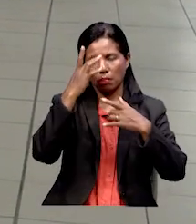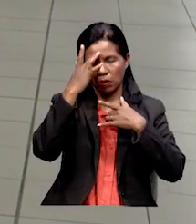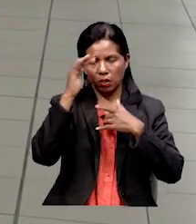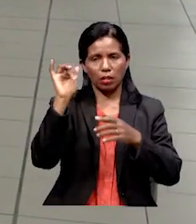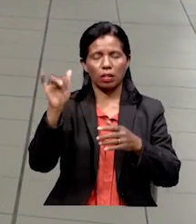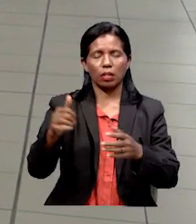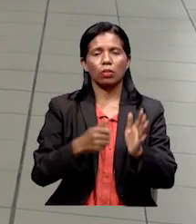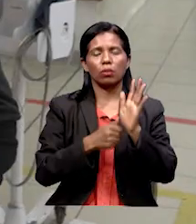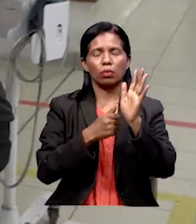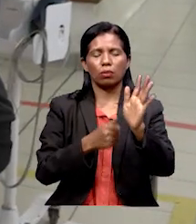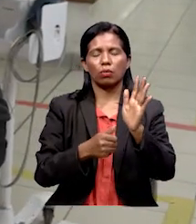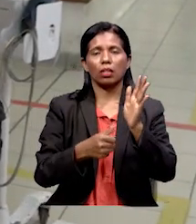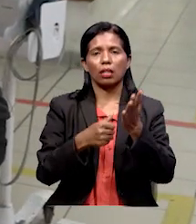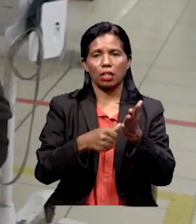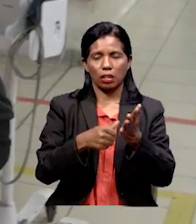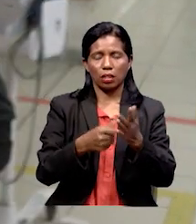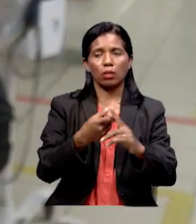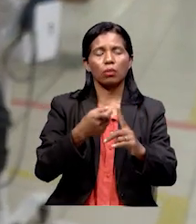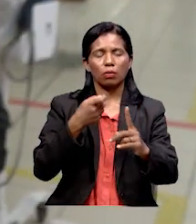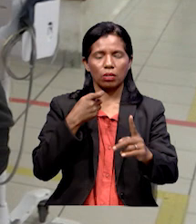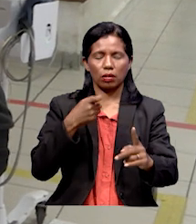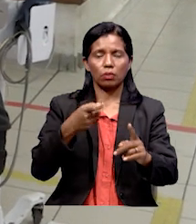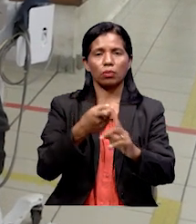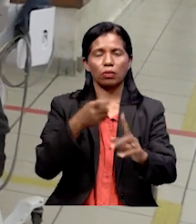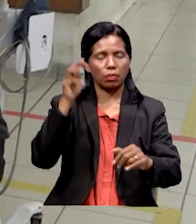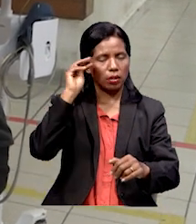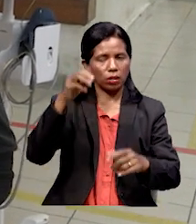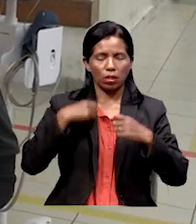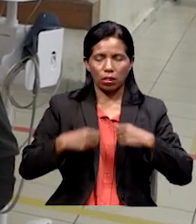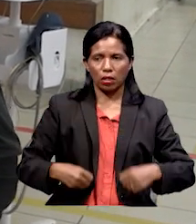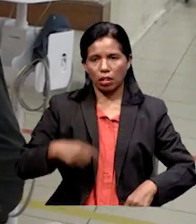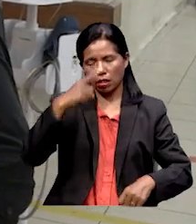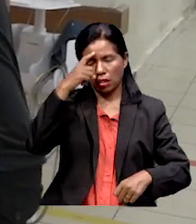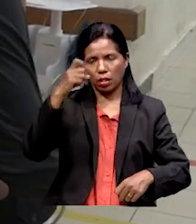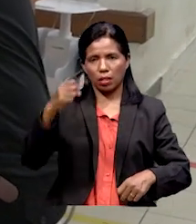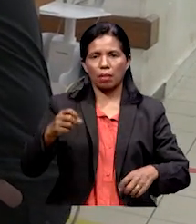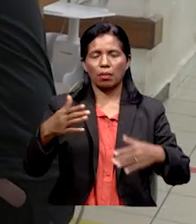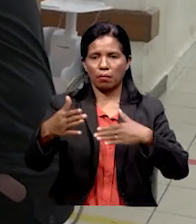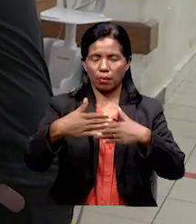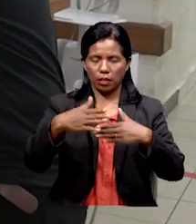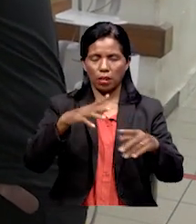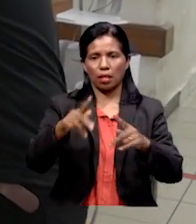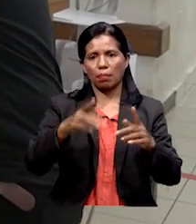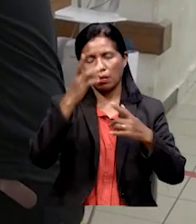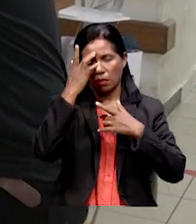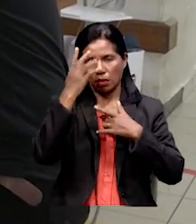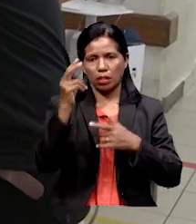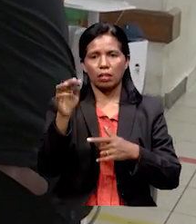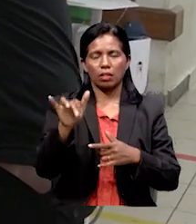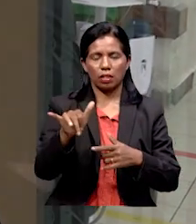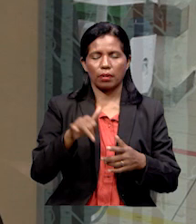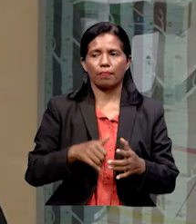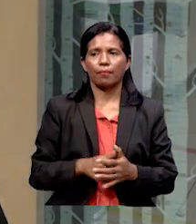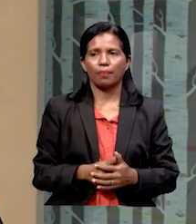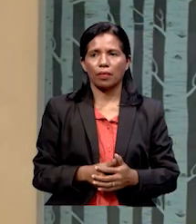ba invoice husi adidu SIRA haruka mai e a Ministério Saúde, tamba adidu SIRA mak basic liu paciente SIRA. Adidu